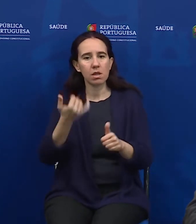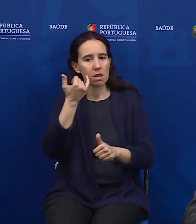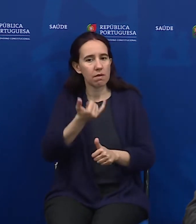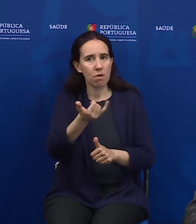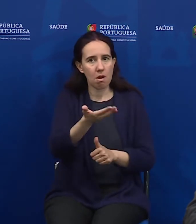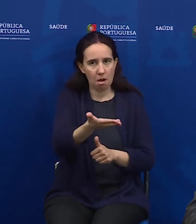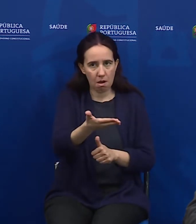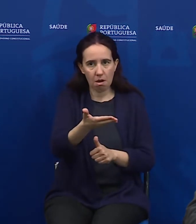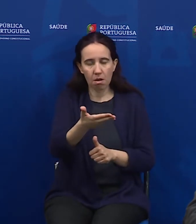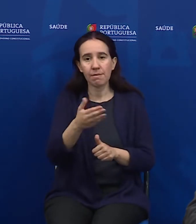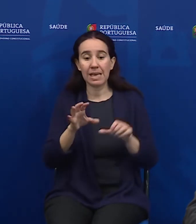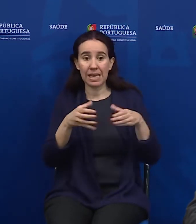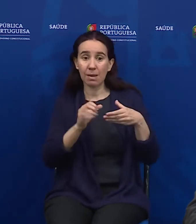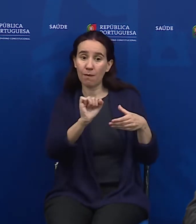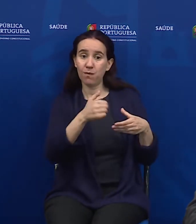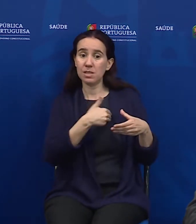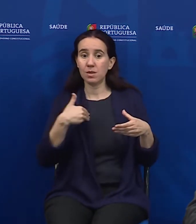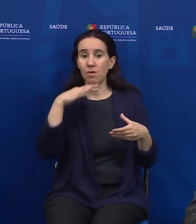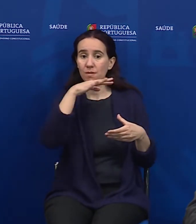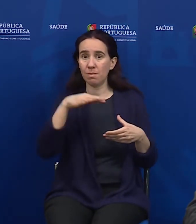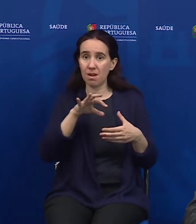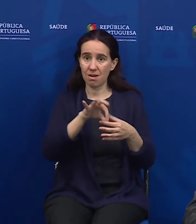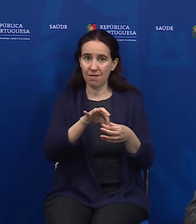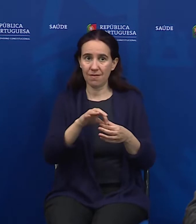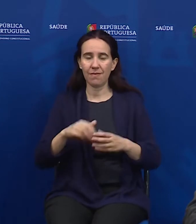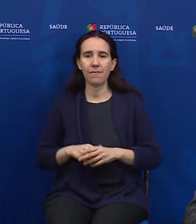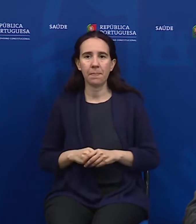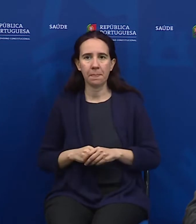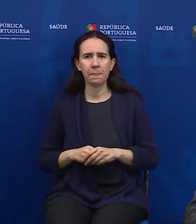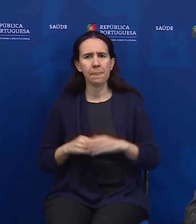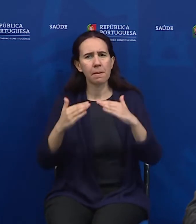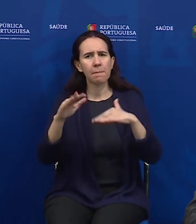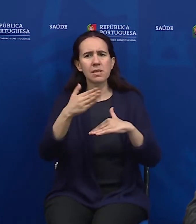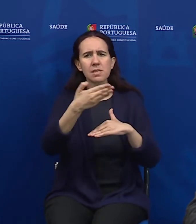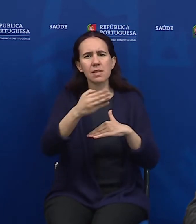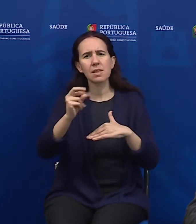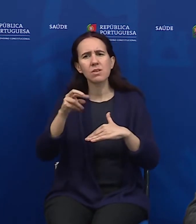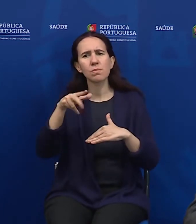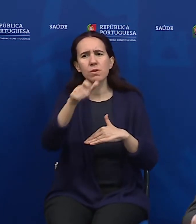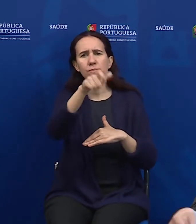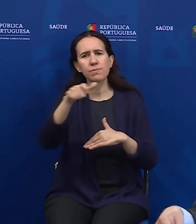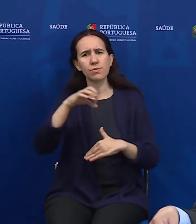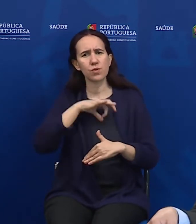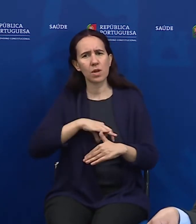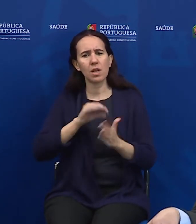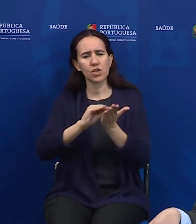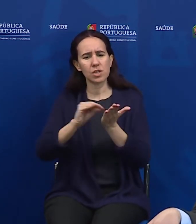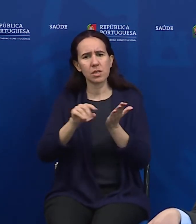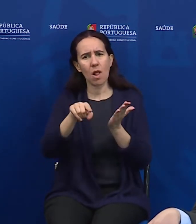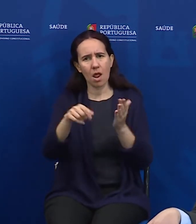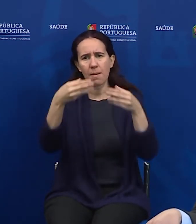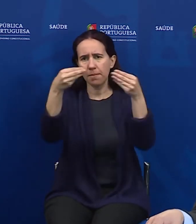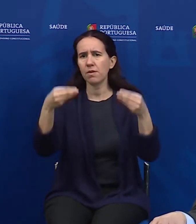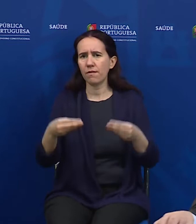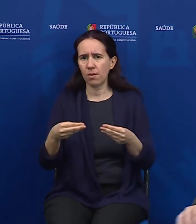telefone pelas suas equipas de saúde familiar. São mais de 73 mil profissionais inscritos nesta